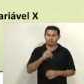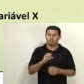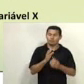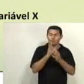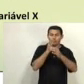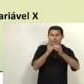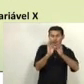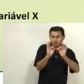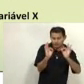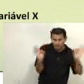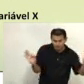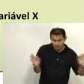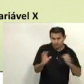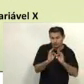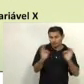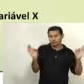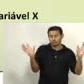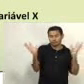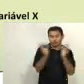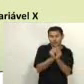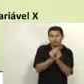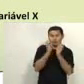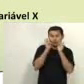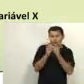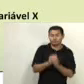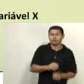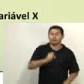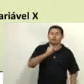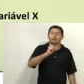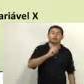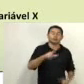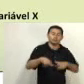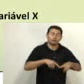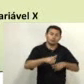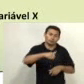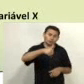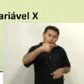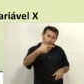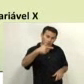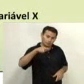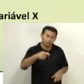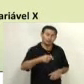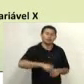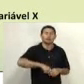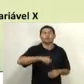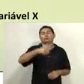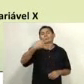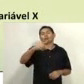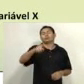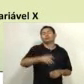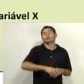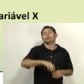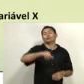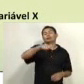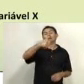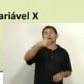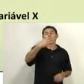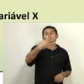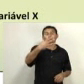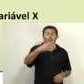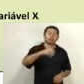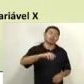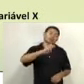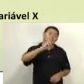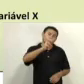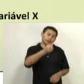fins de simplificação, tá? Como a gente estava trabalhando com 12.000, 4.000, 14.560 mil reais,